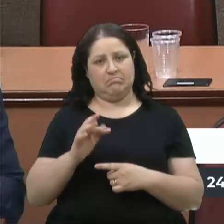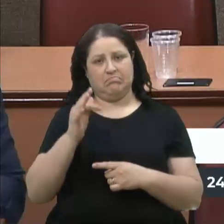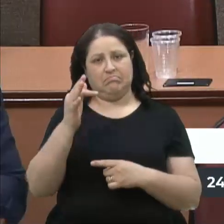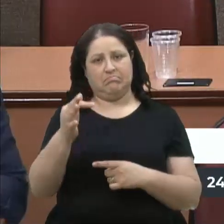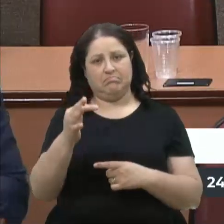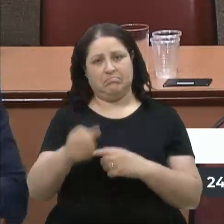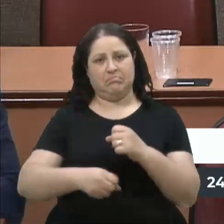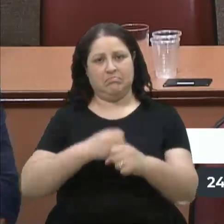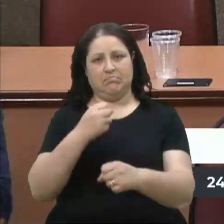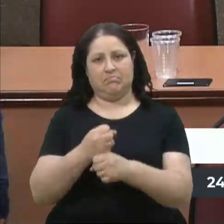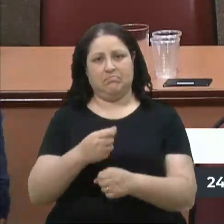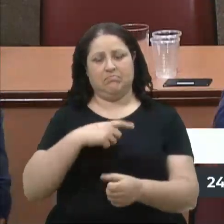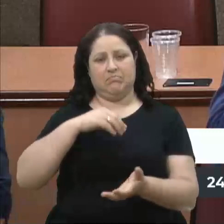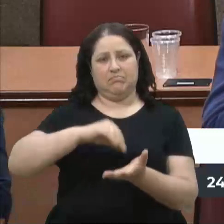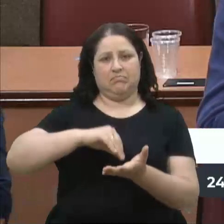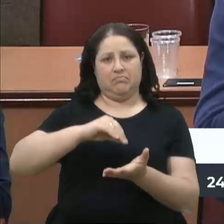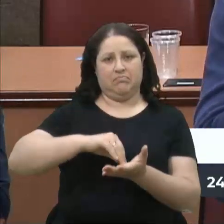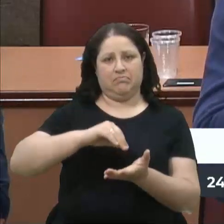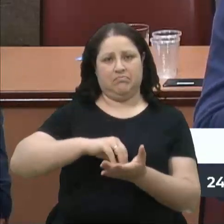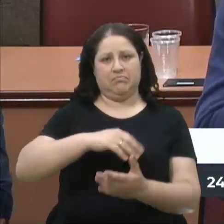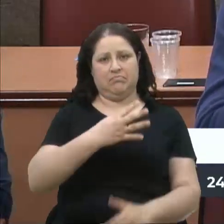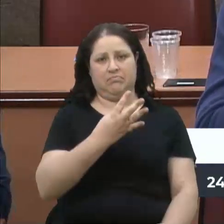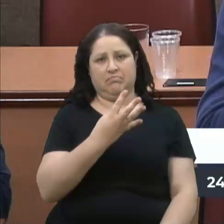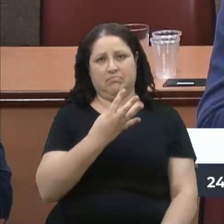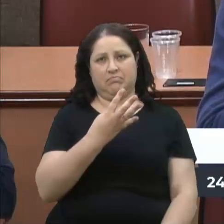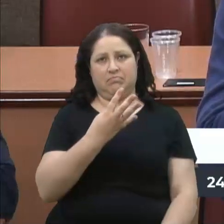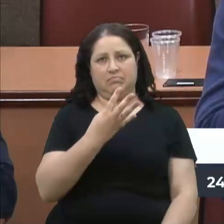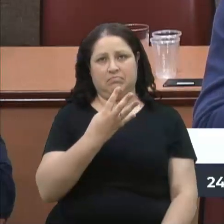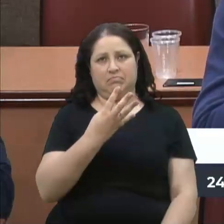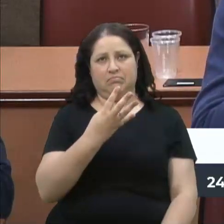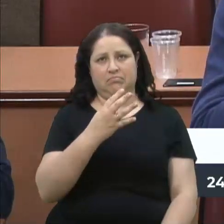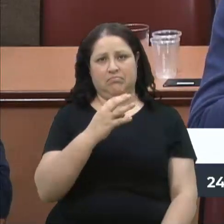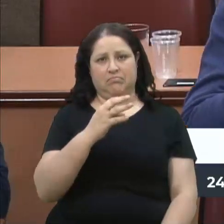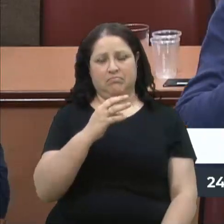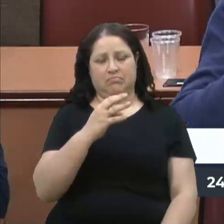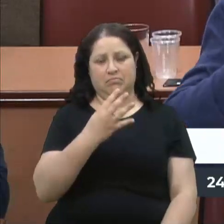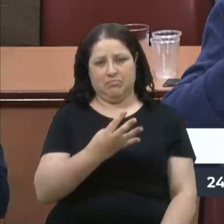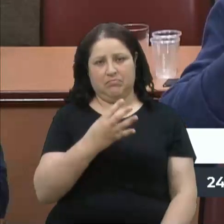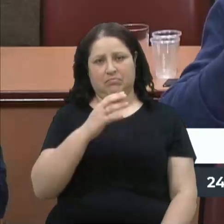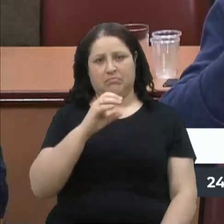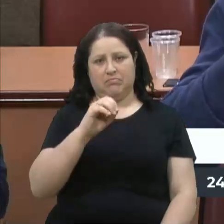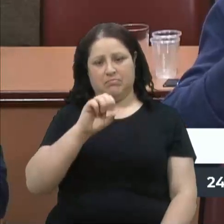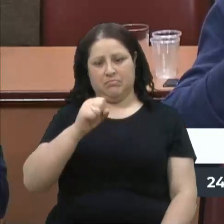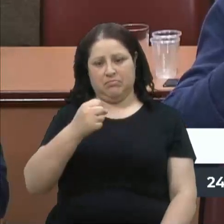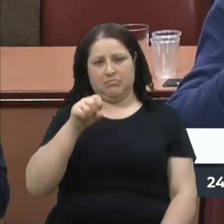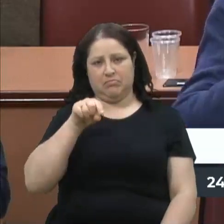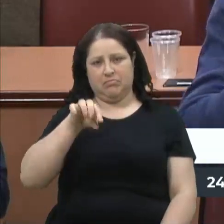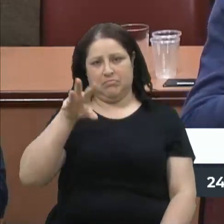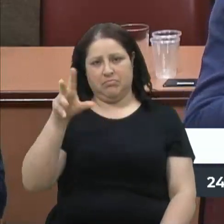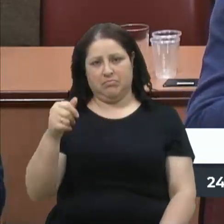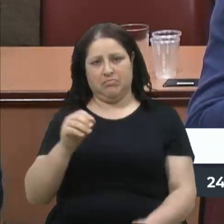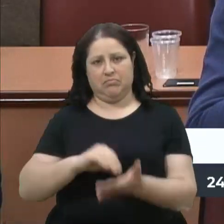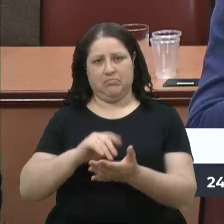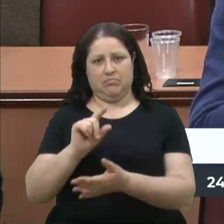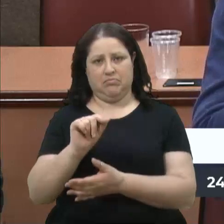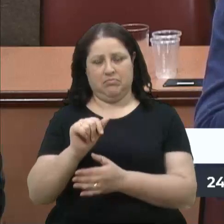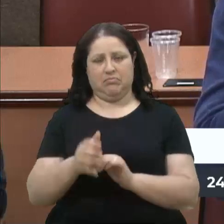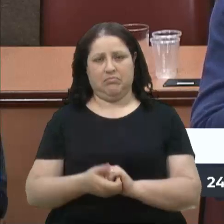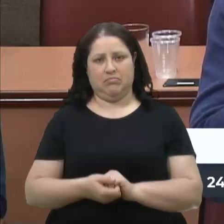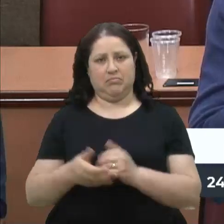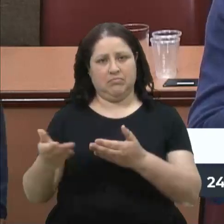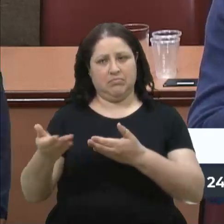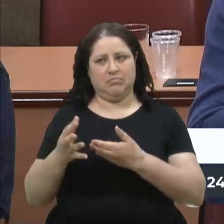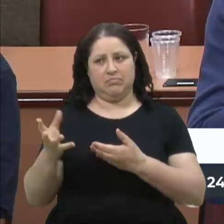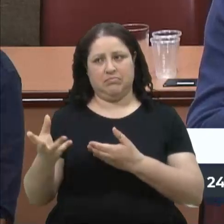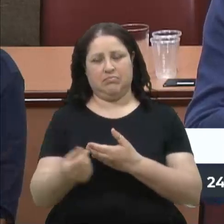há um déficit previsto de 48 milhões então é importante a presença de vocês convido a todos que